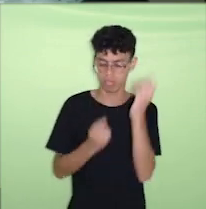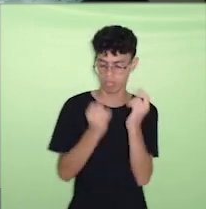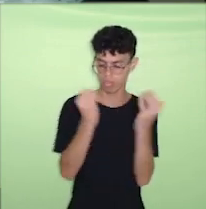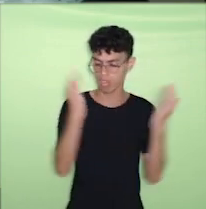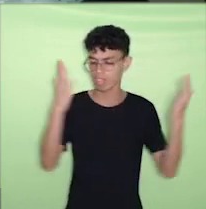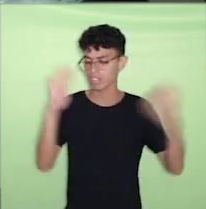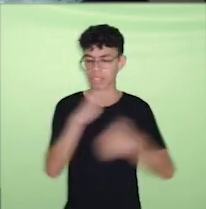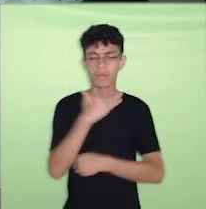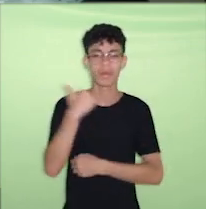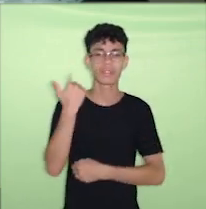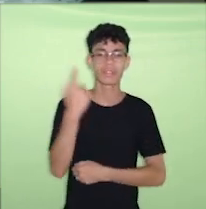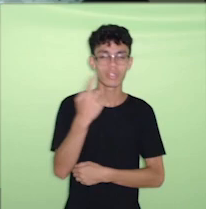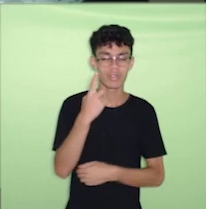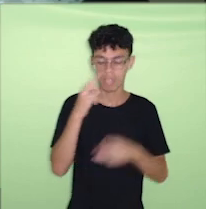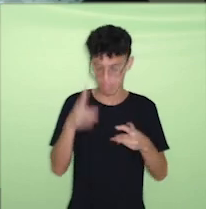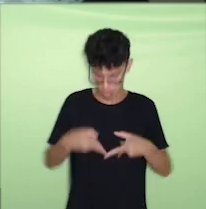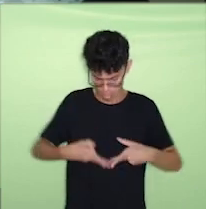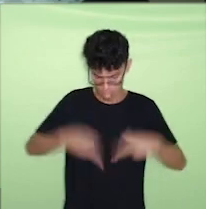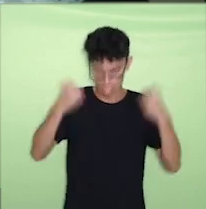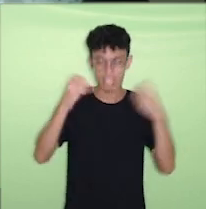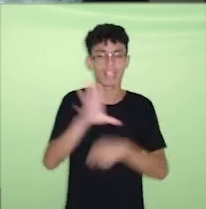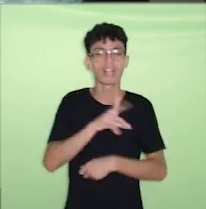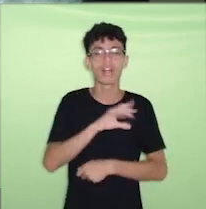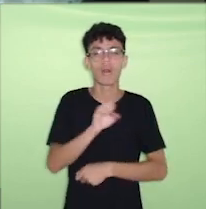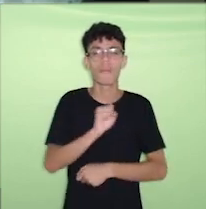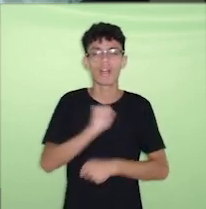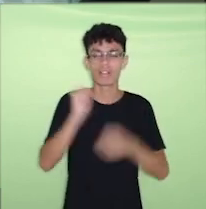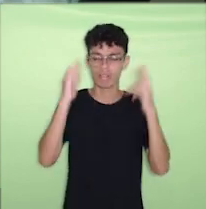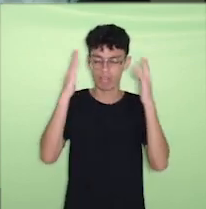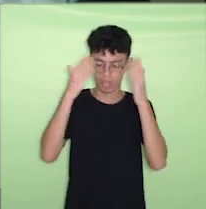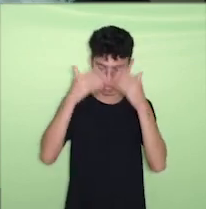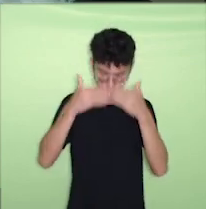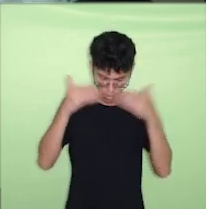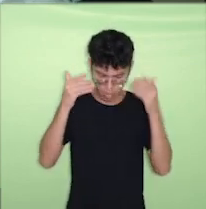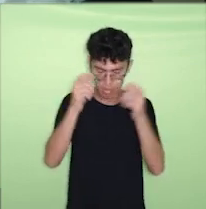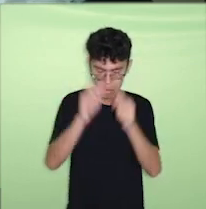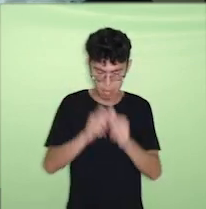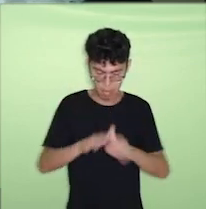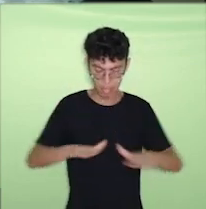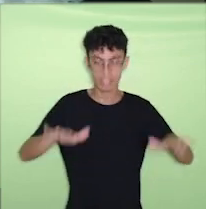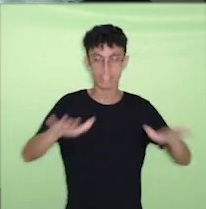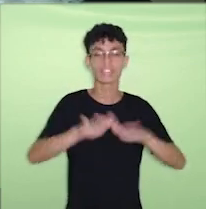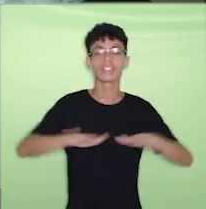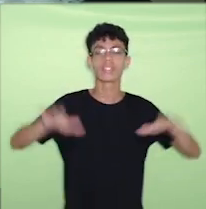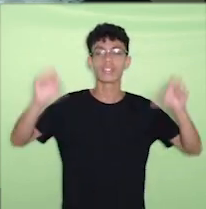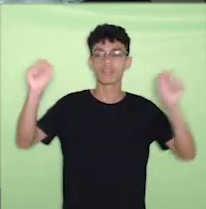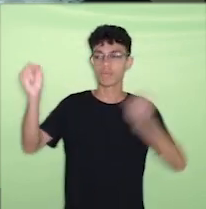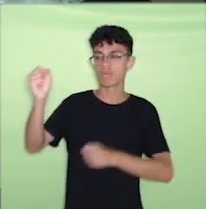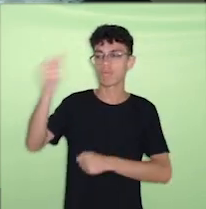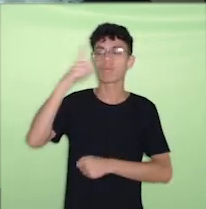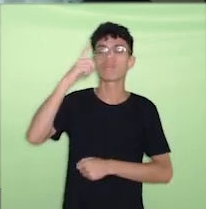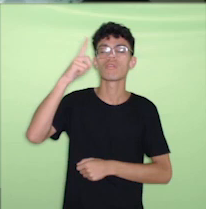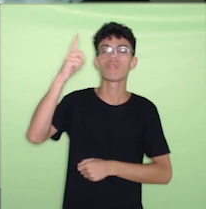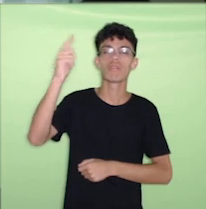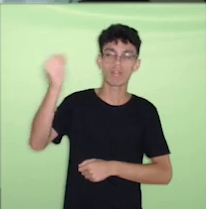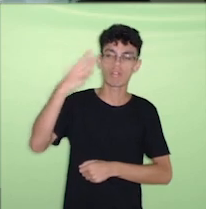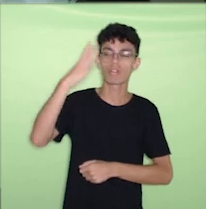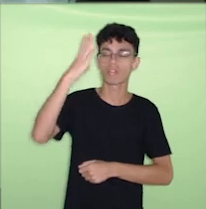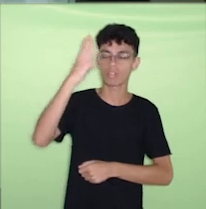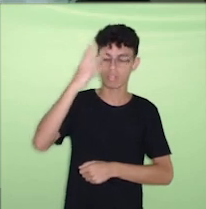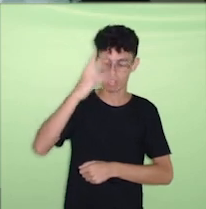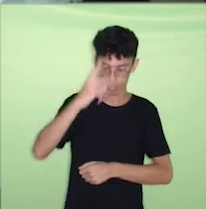vemos, mortos amamos. E de olhos fechados, uns espaços de luz rompem a treva.